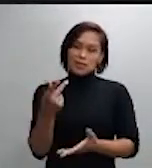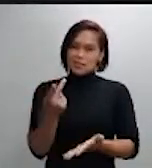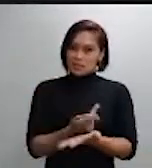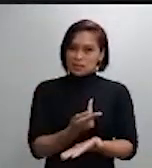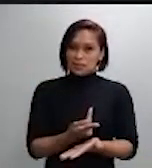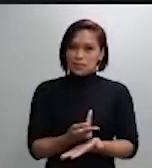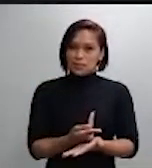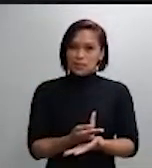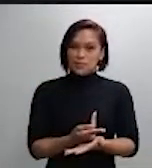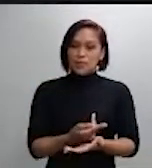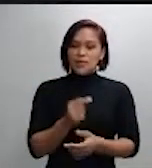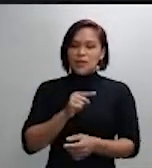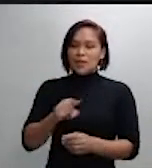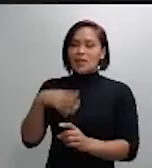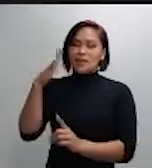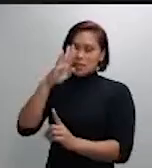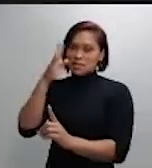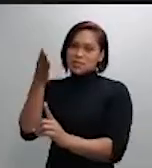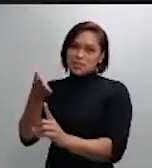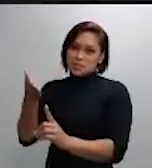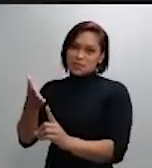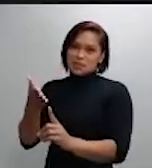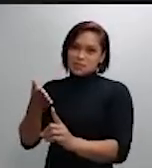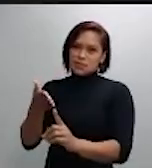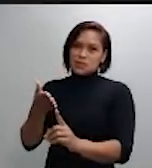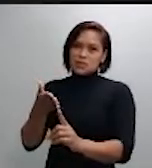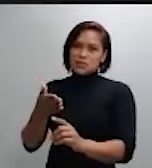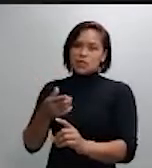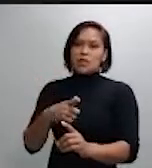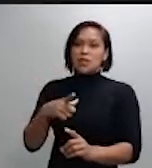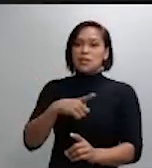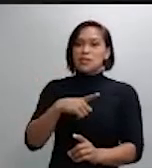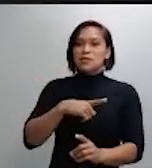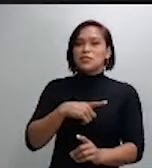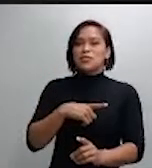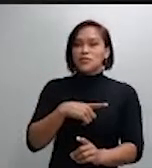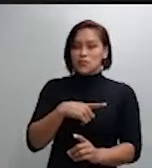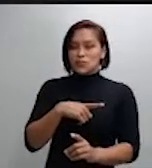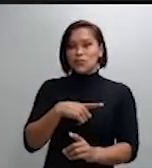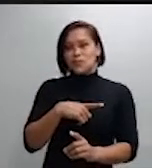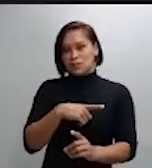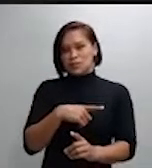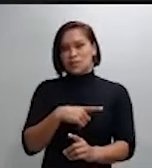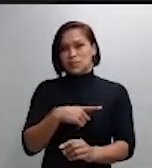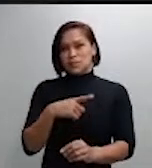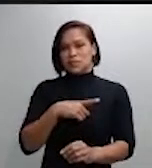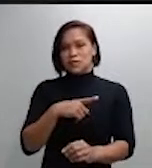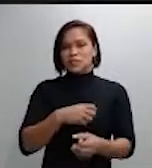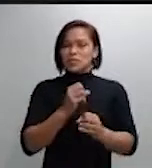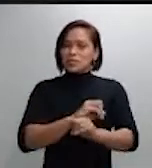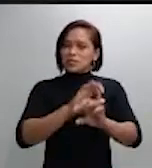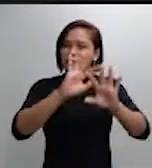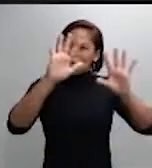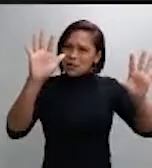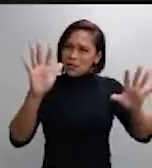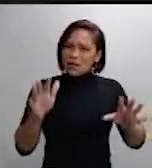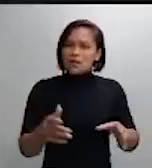fazenda pública, havia uma expressa disposição dando conta que, em relação às